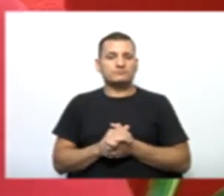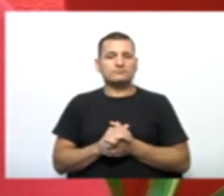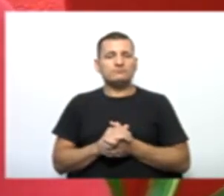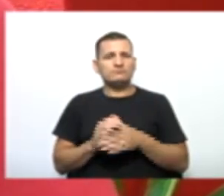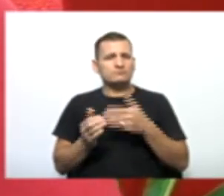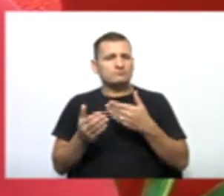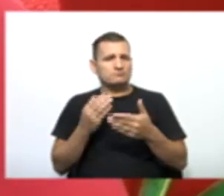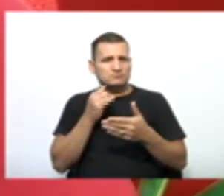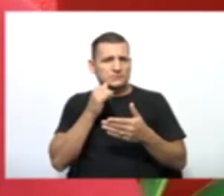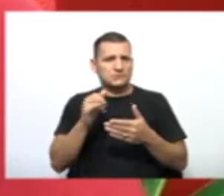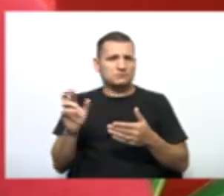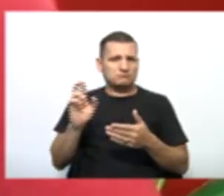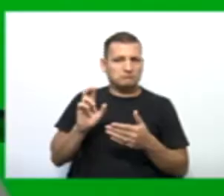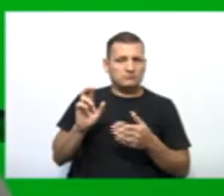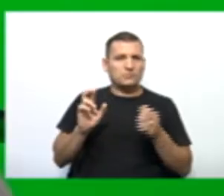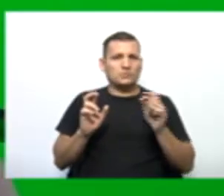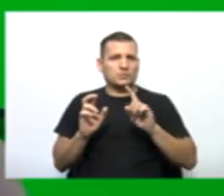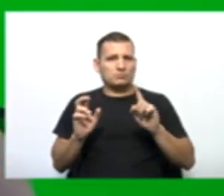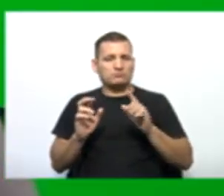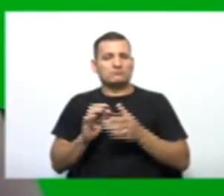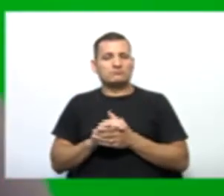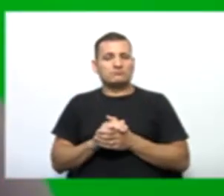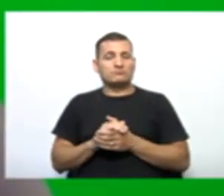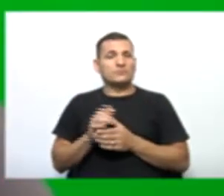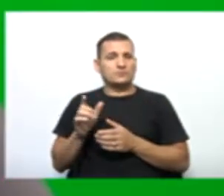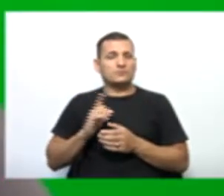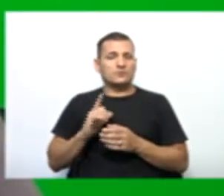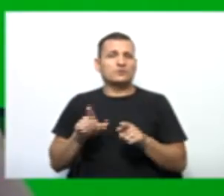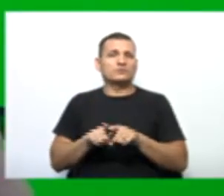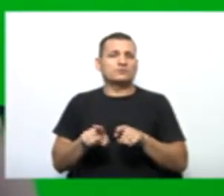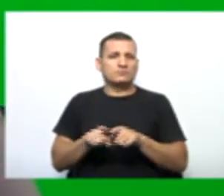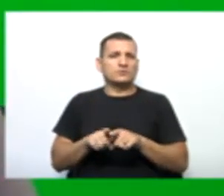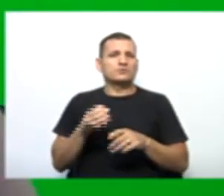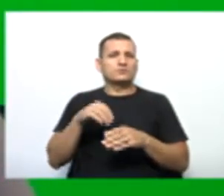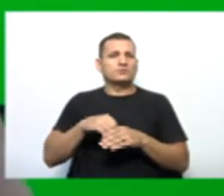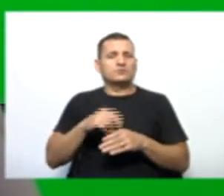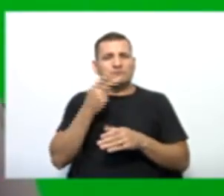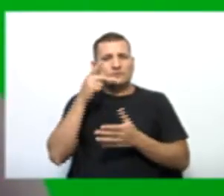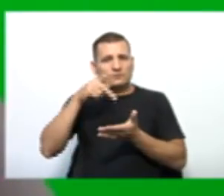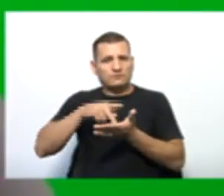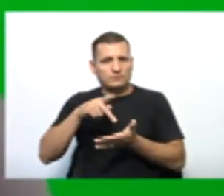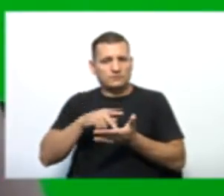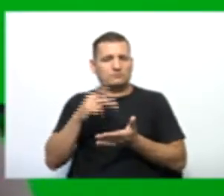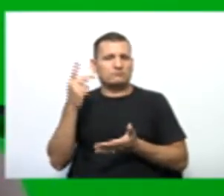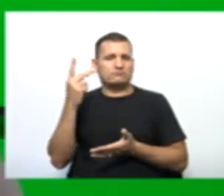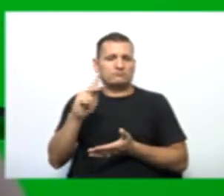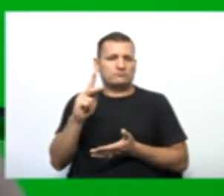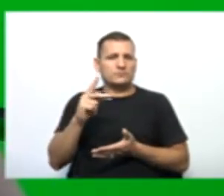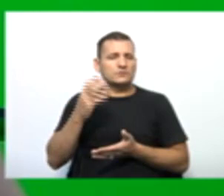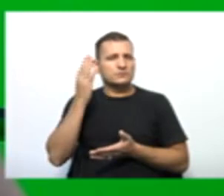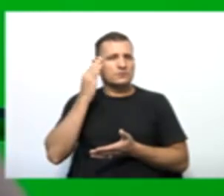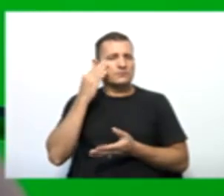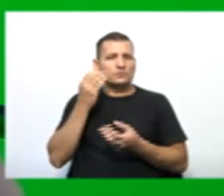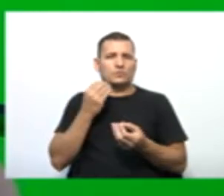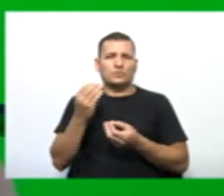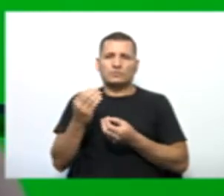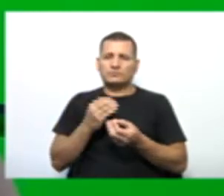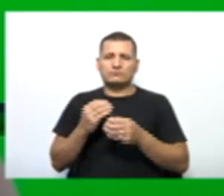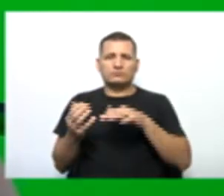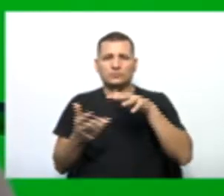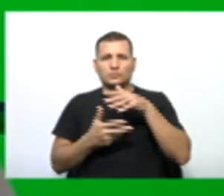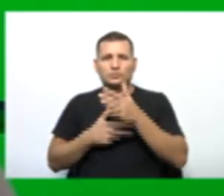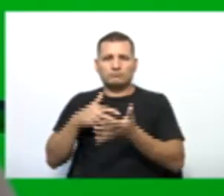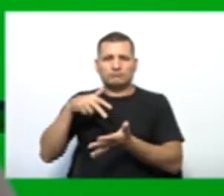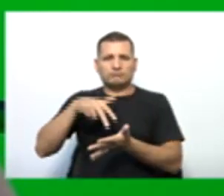de estar sendo observado ou não pelas pessoas. E logo isso reflete na sinceridade de você ser, né? Saber se posicionar no mundo e